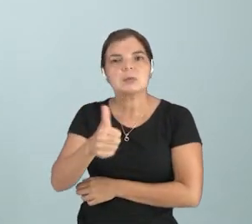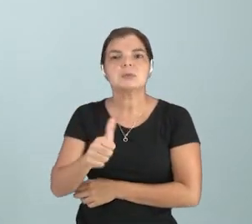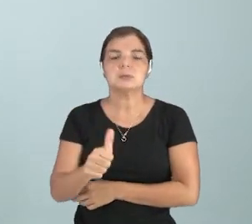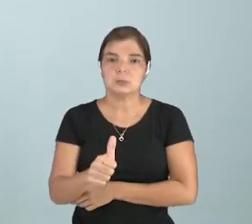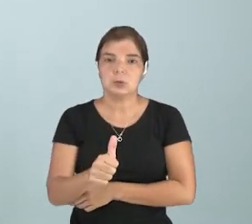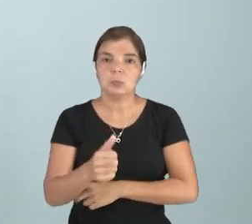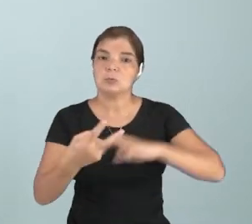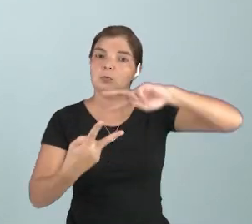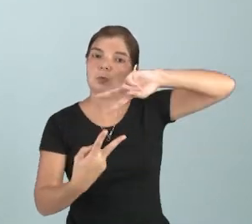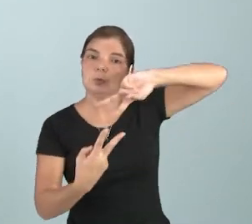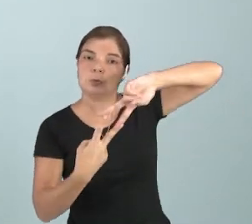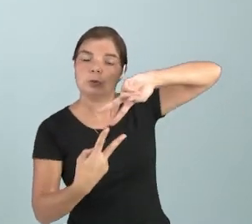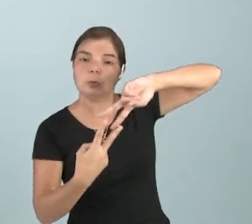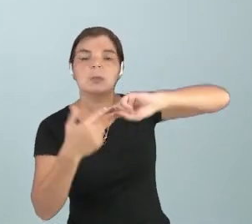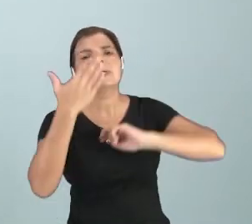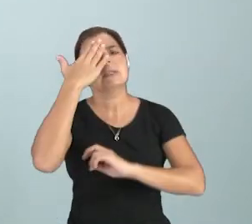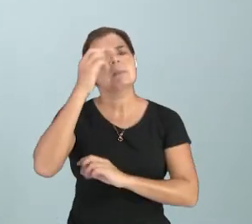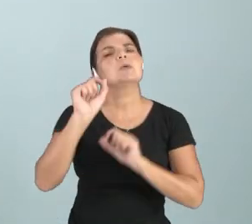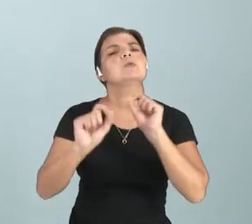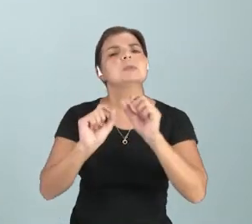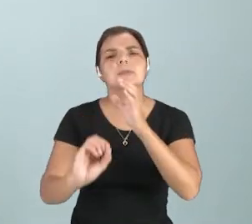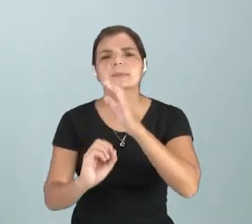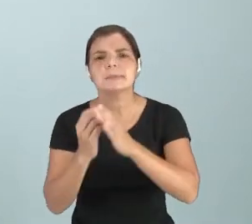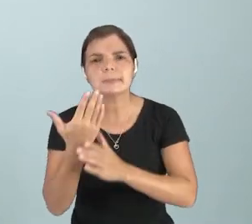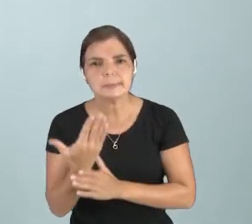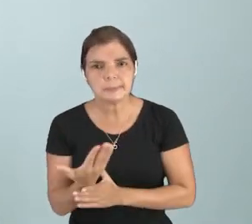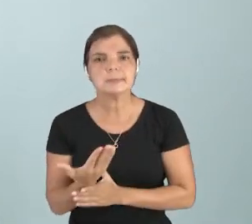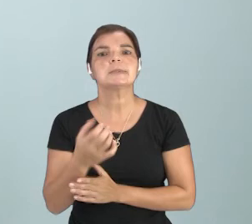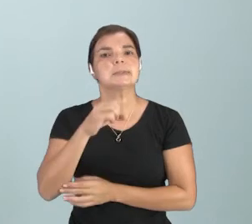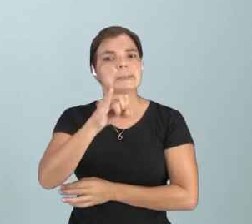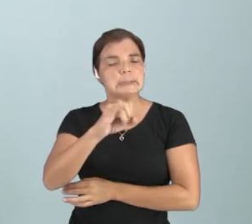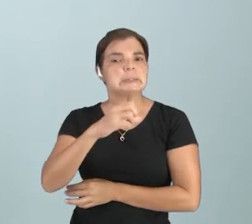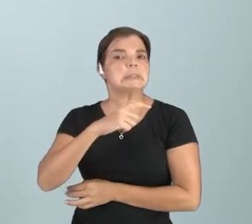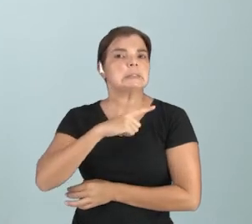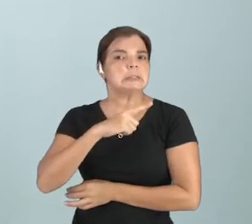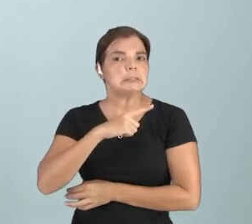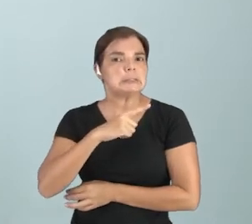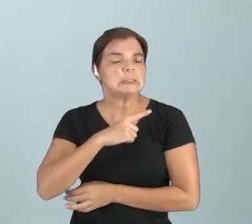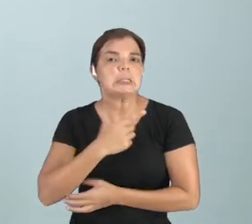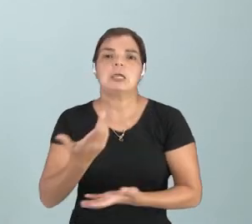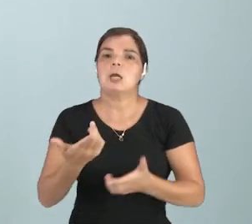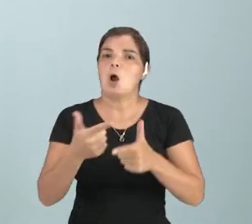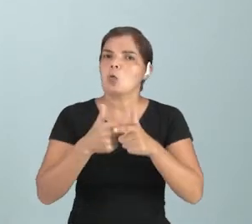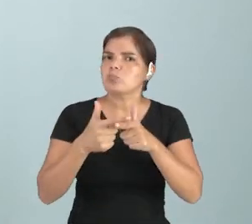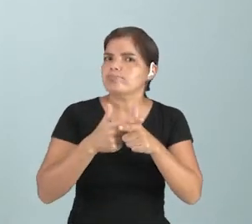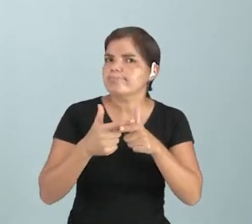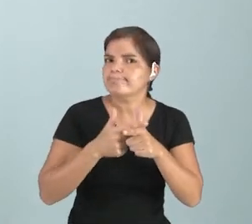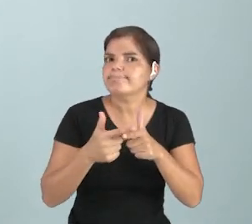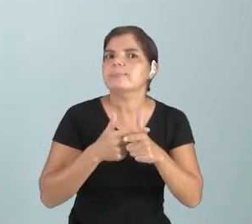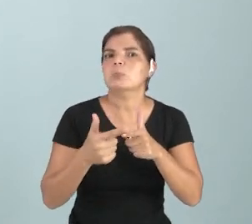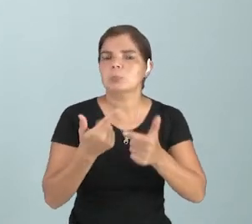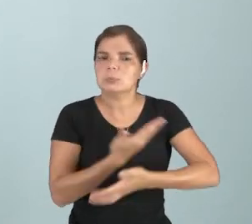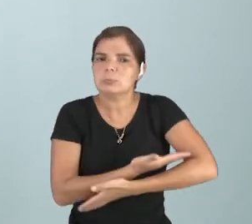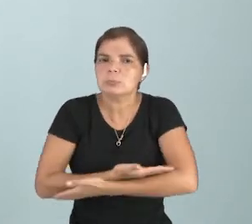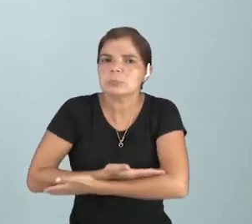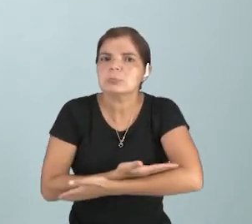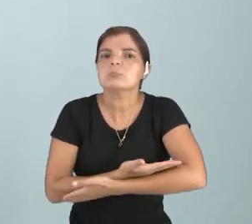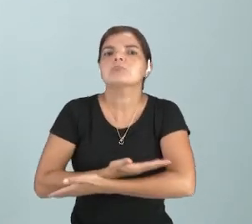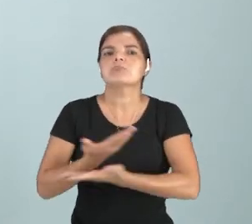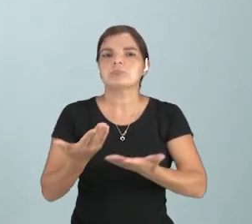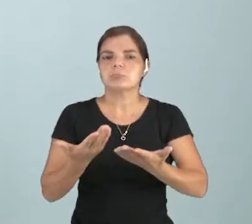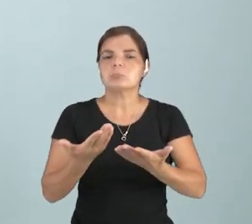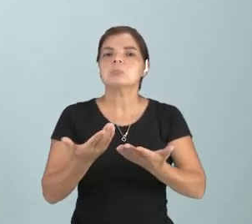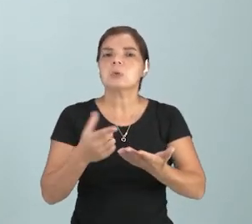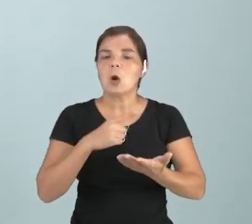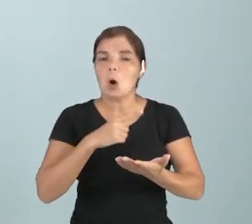né, o cromossomo ali, saber o que está havendo, se teve alguma malformação ali,